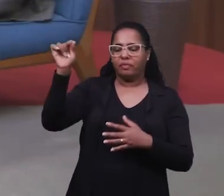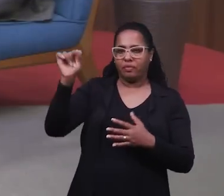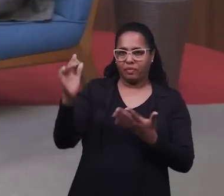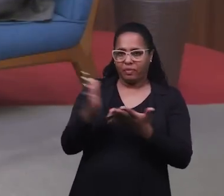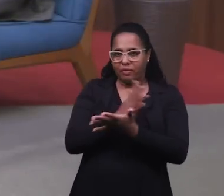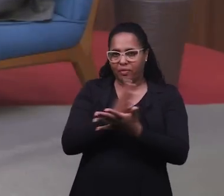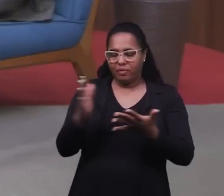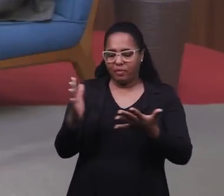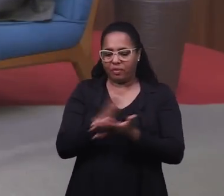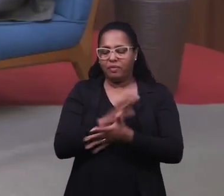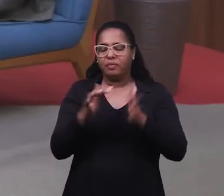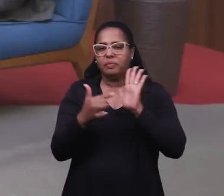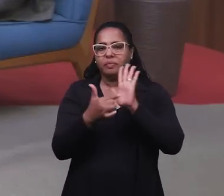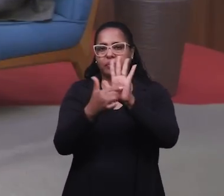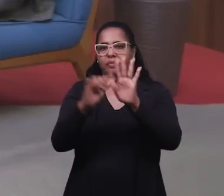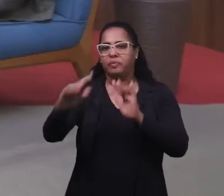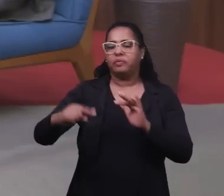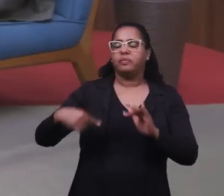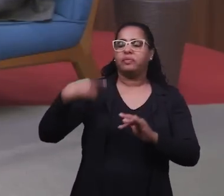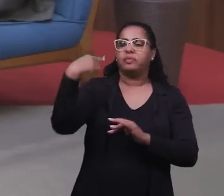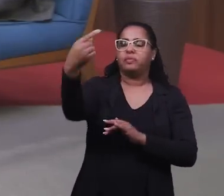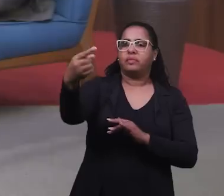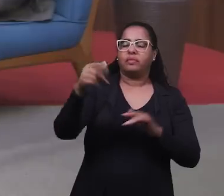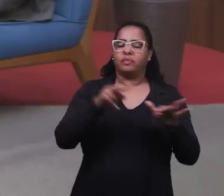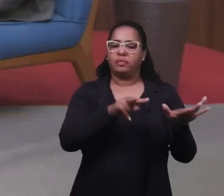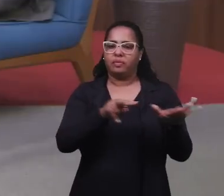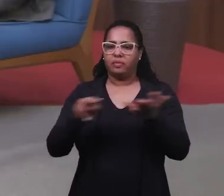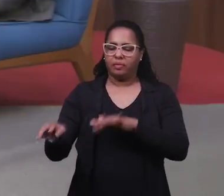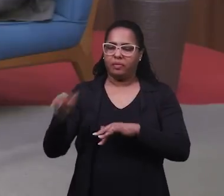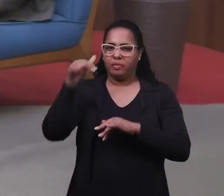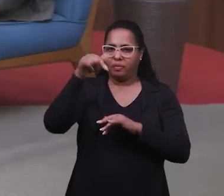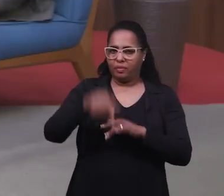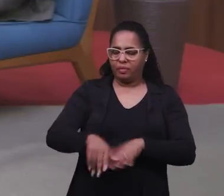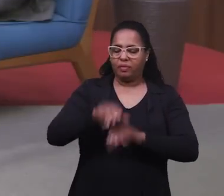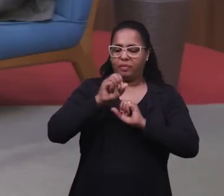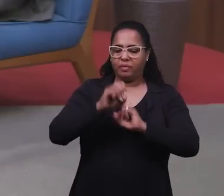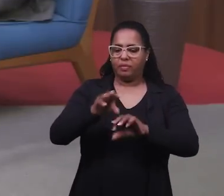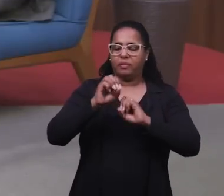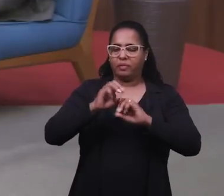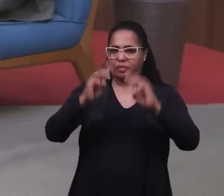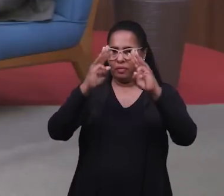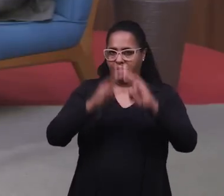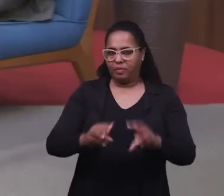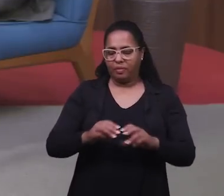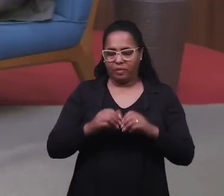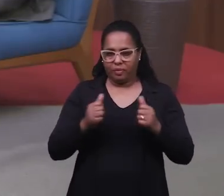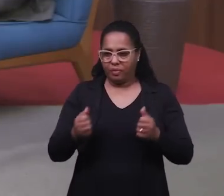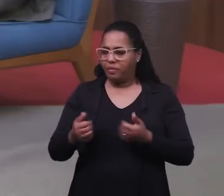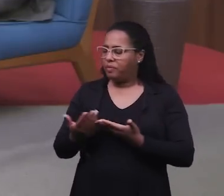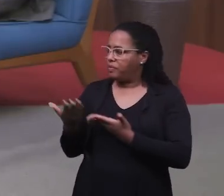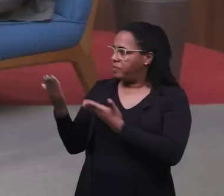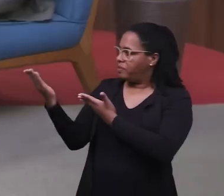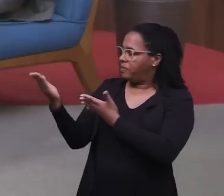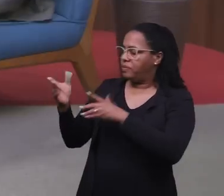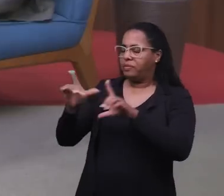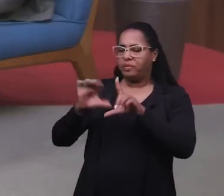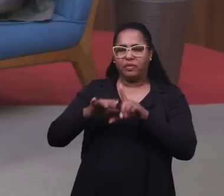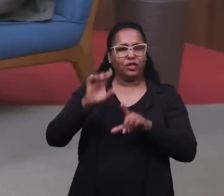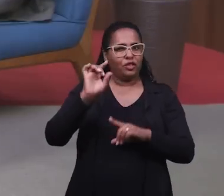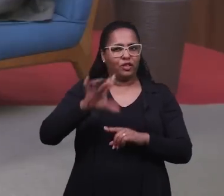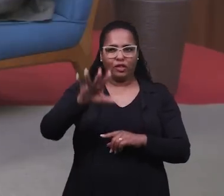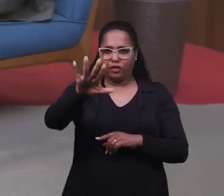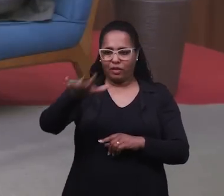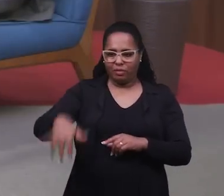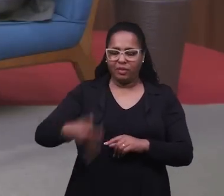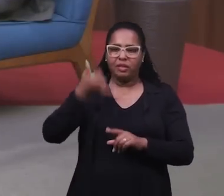E nós vamos escolher algumas das interações para trazer na próxima semana aqui no Lições do Manaim, tá bom? O QR Code está aí na